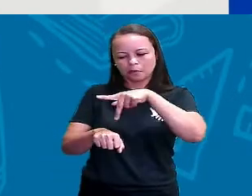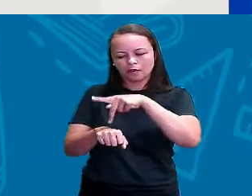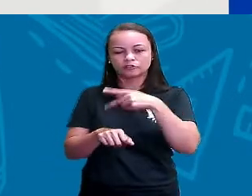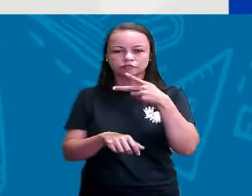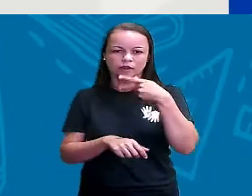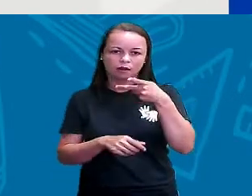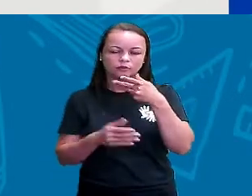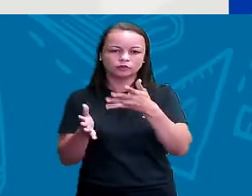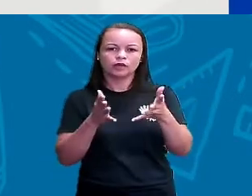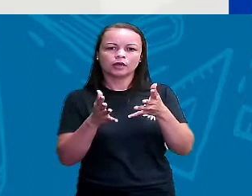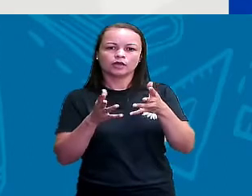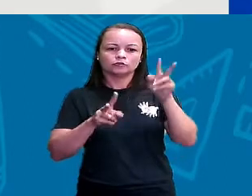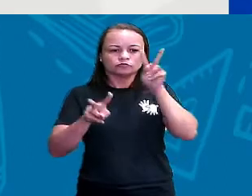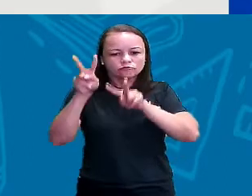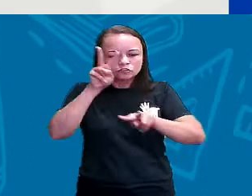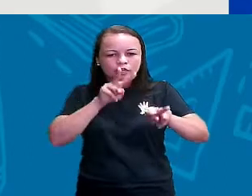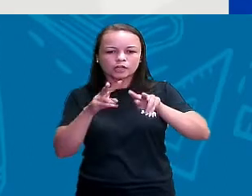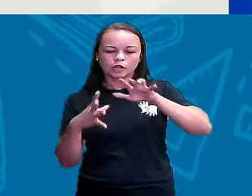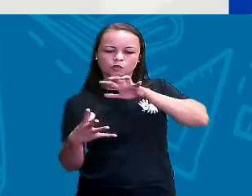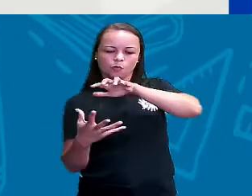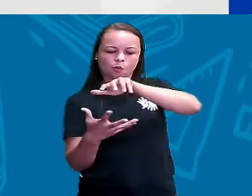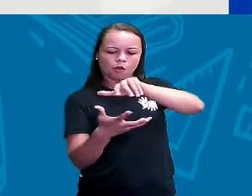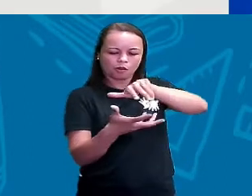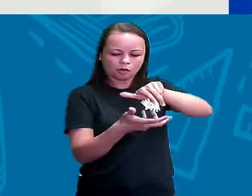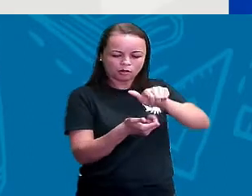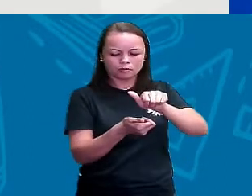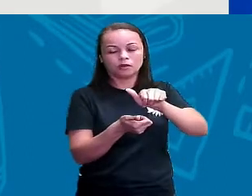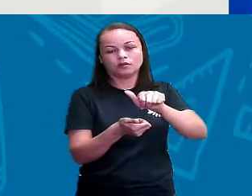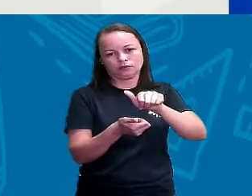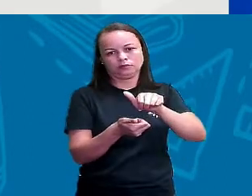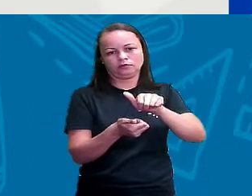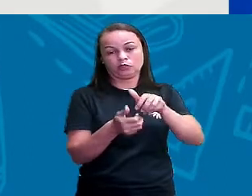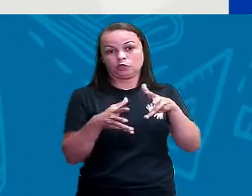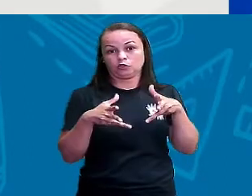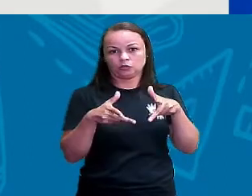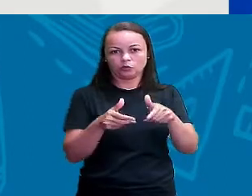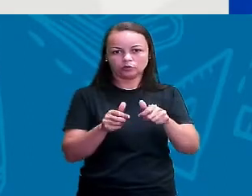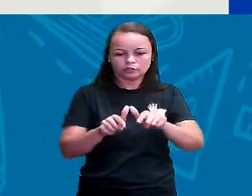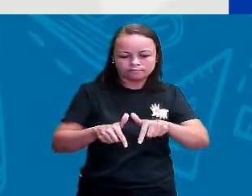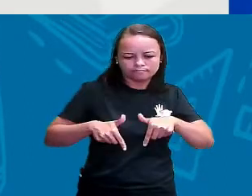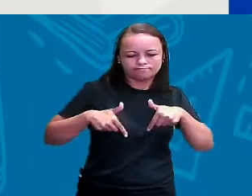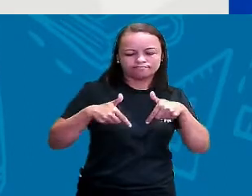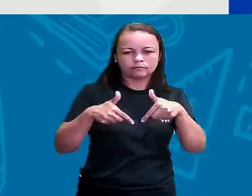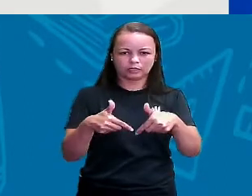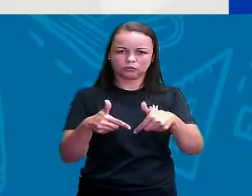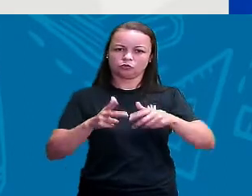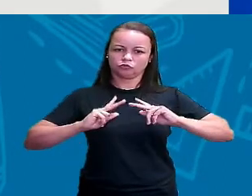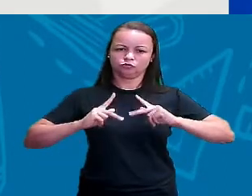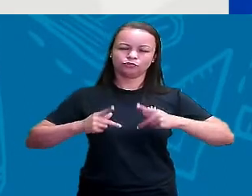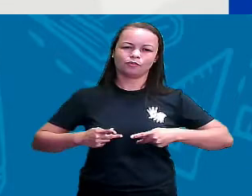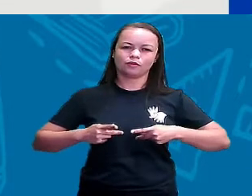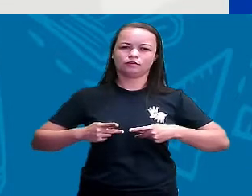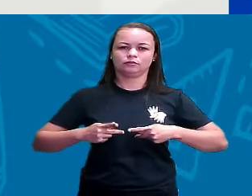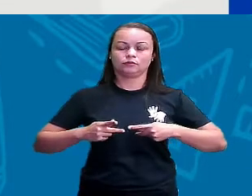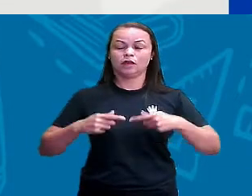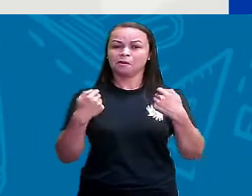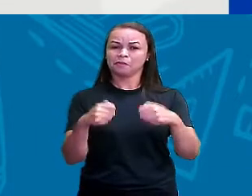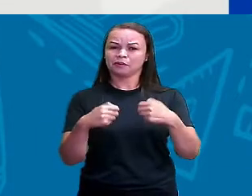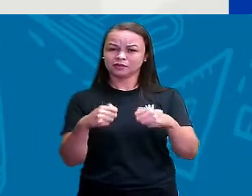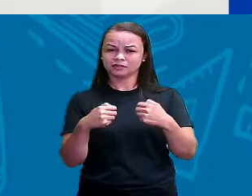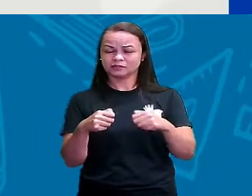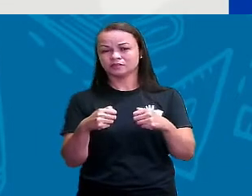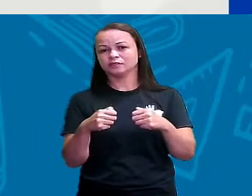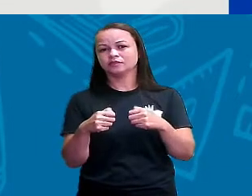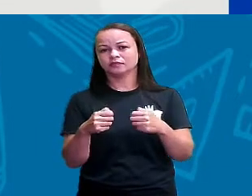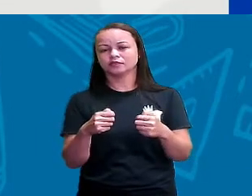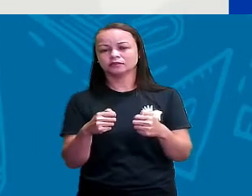enxergando agora todo o nosso planeta Terra, né? Todas as nossas ações, as ações dos seres humanos, elas precisam ser